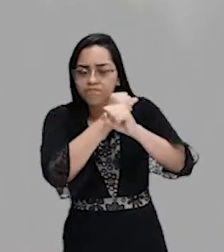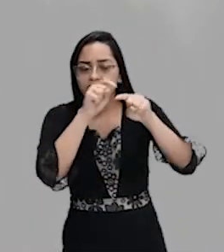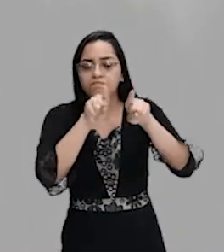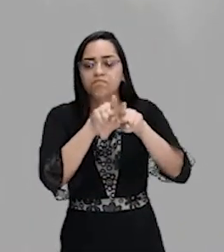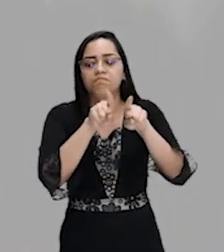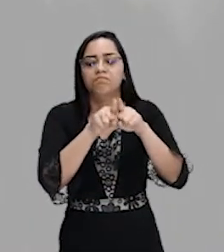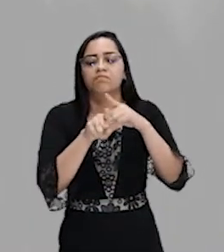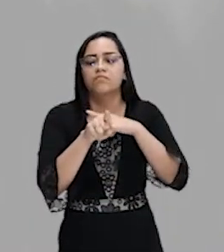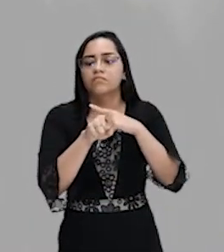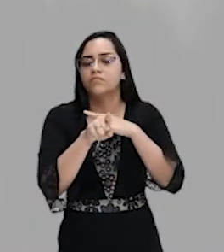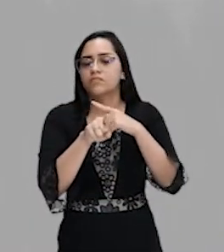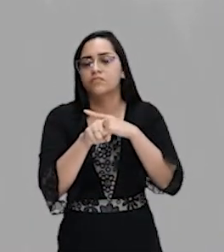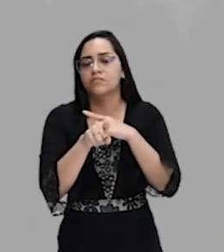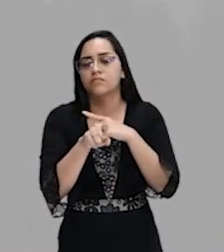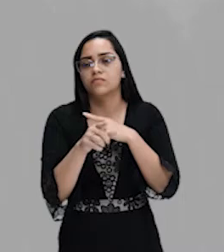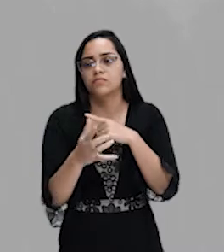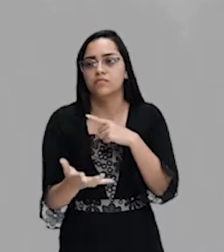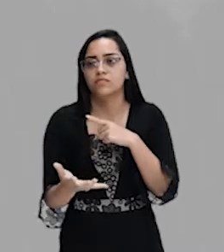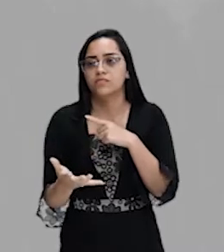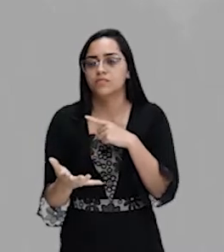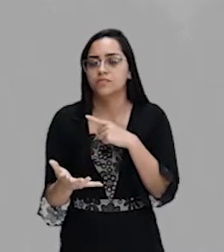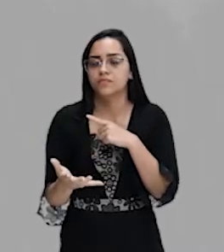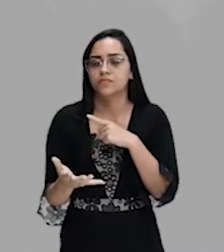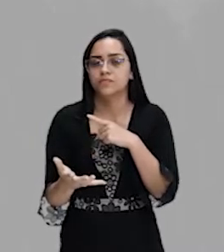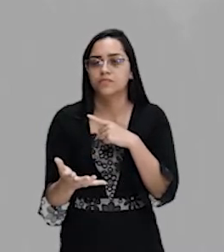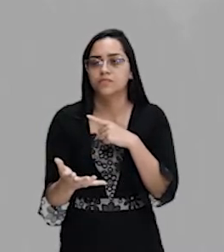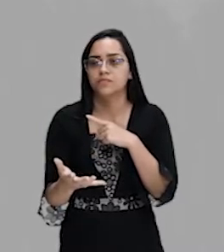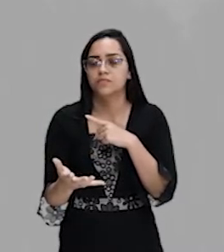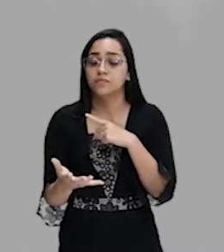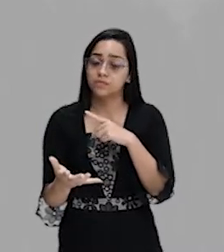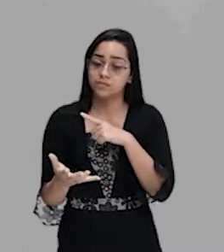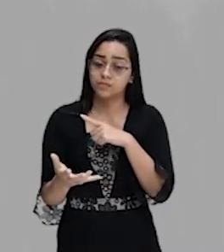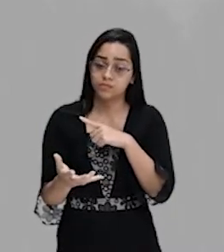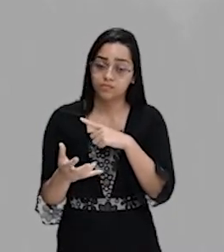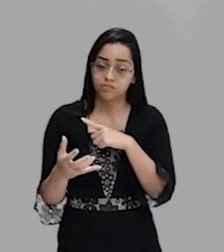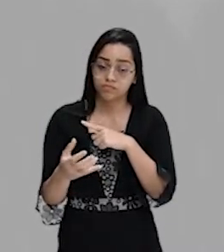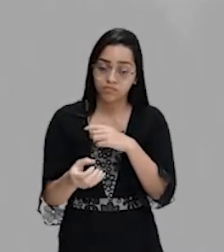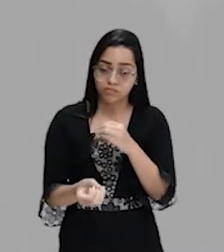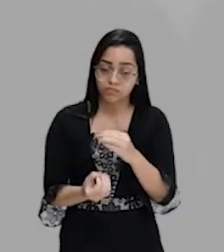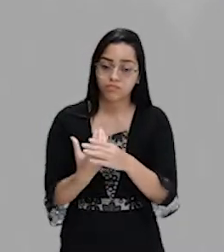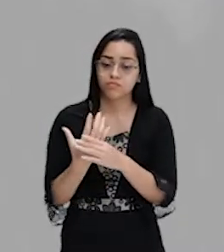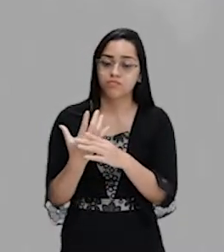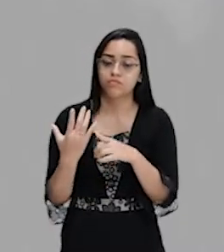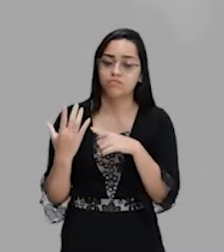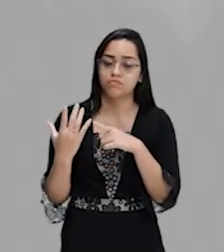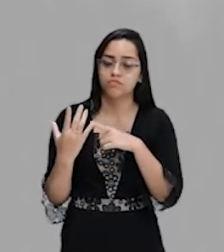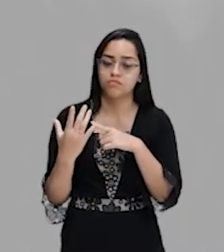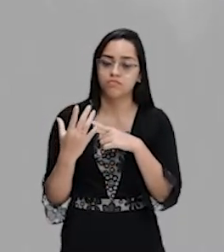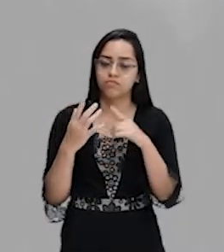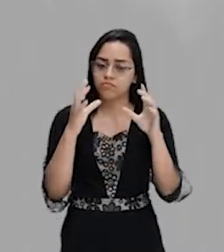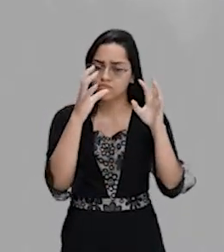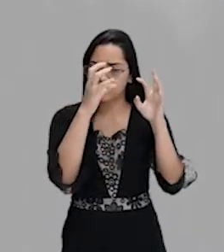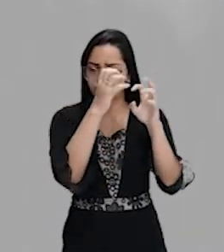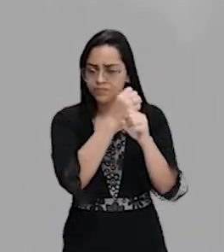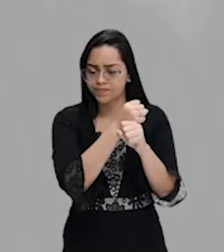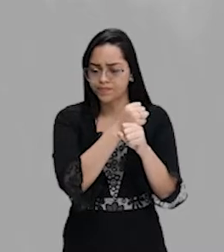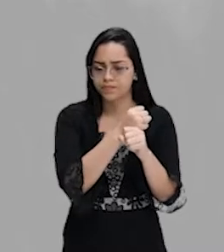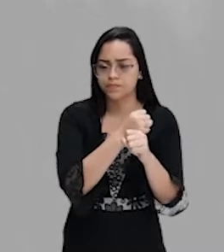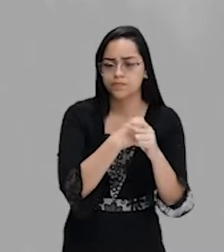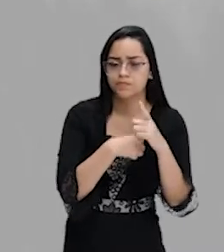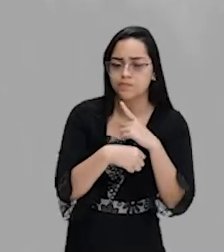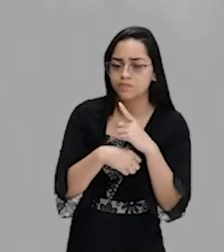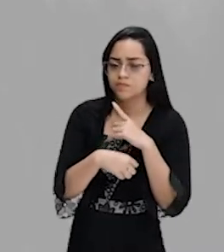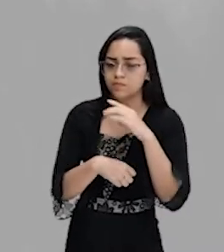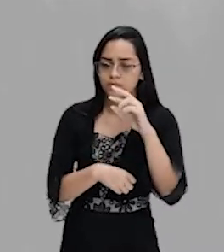do material, né? Além do material que compõe, né, essa parte mais escura, tá ok? Então